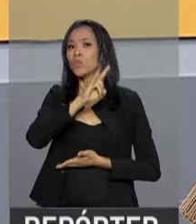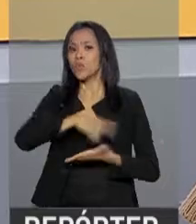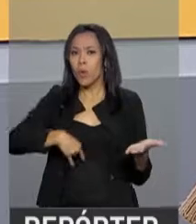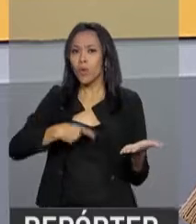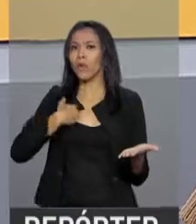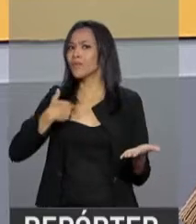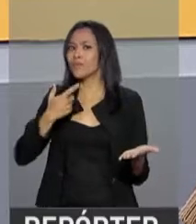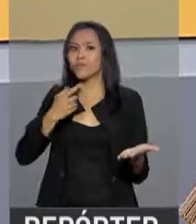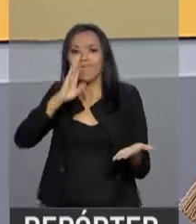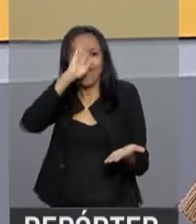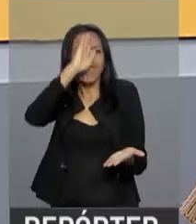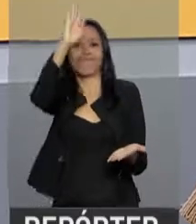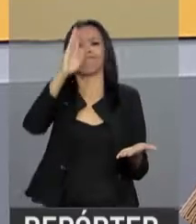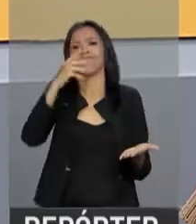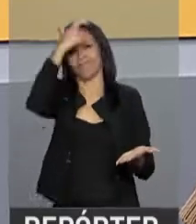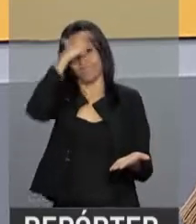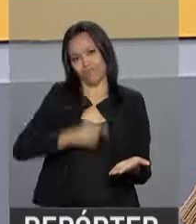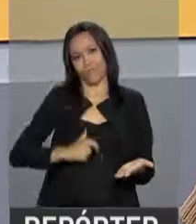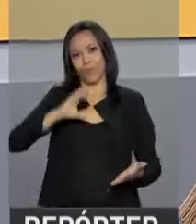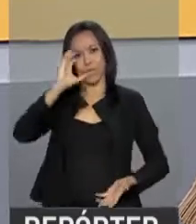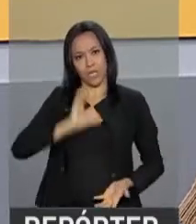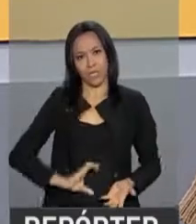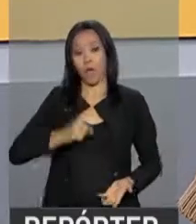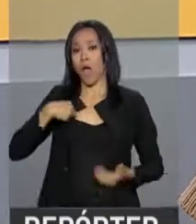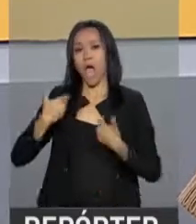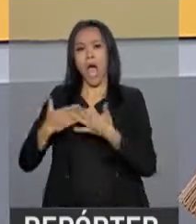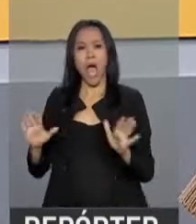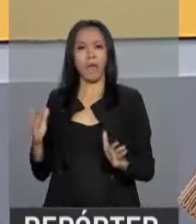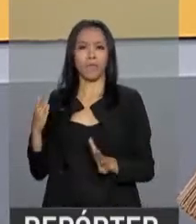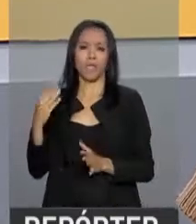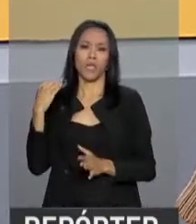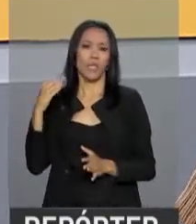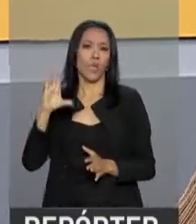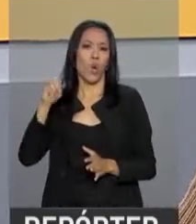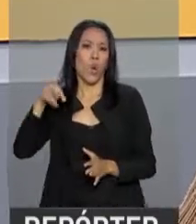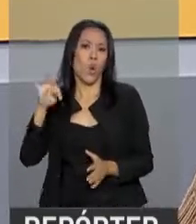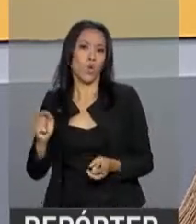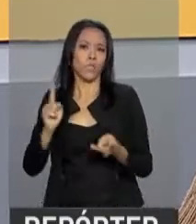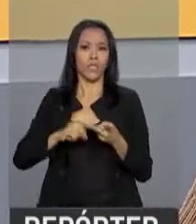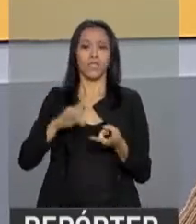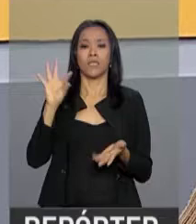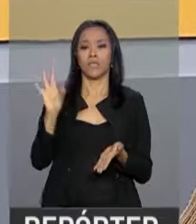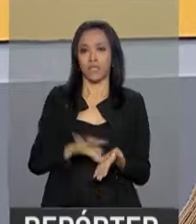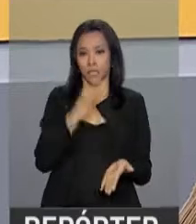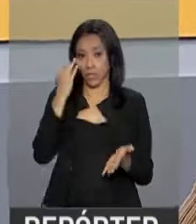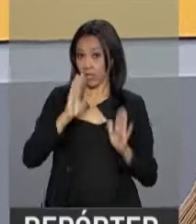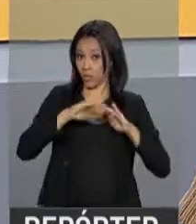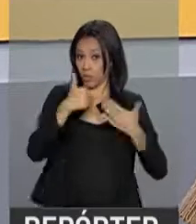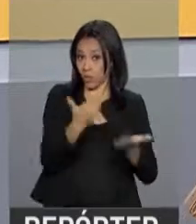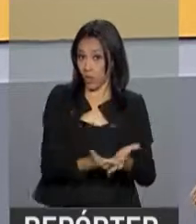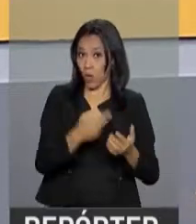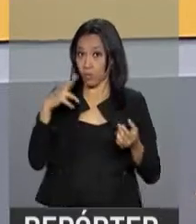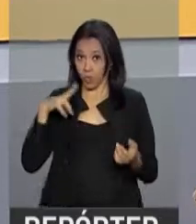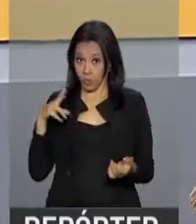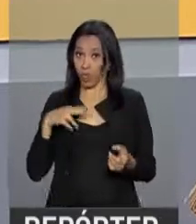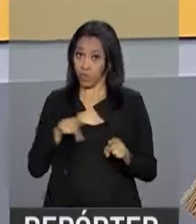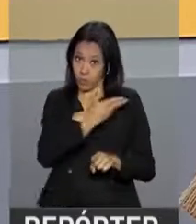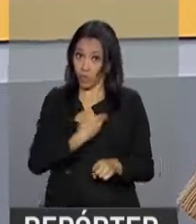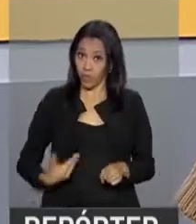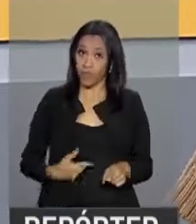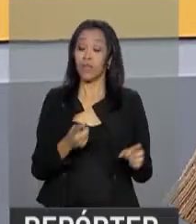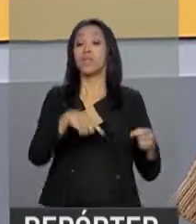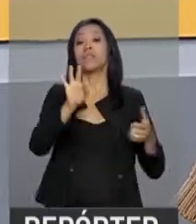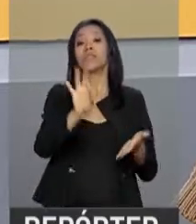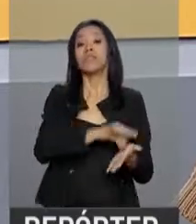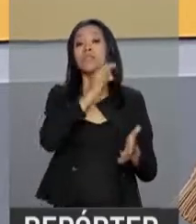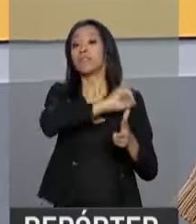civil básico do cidadão e necessário para abertura de conta corrente matrícula em escolas públicas e particulares além da inscrição do enem